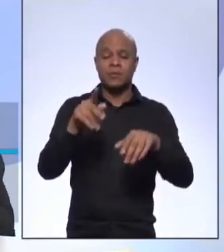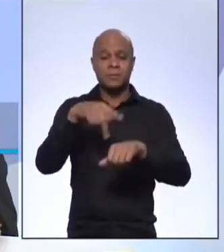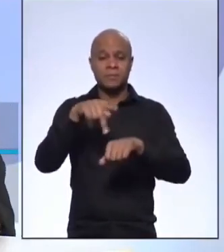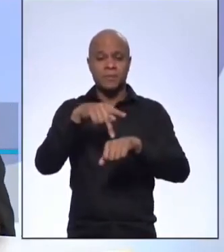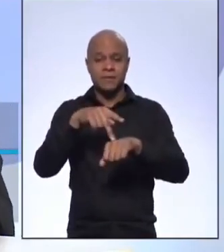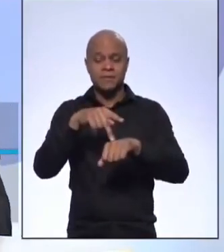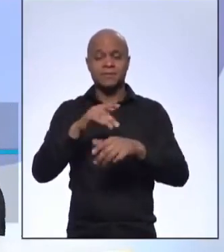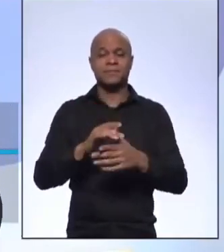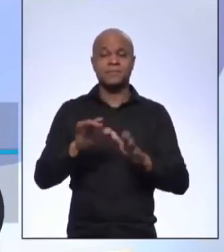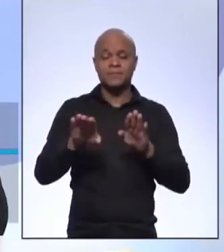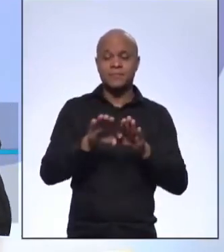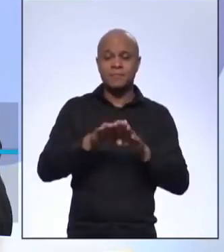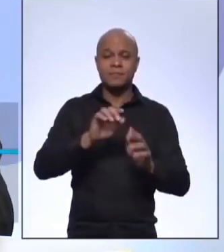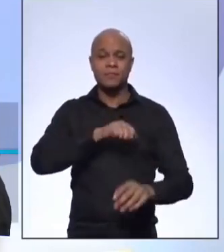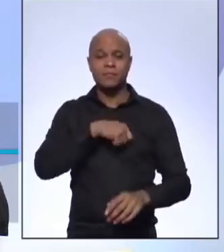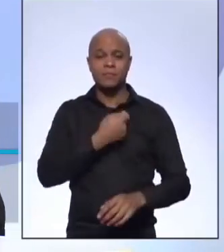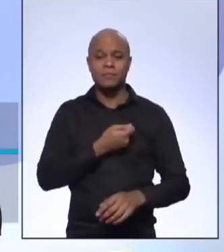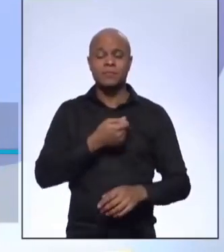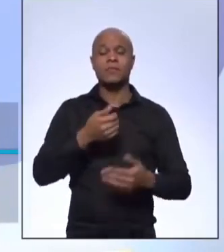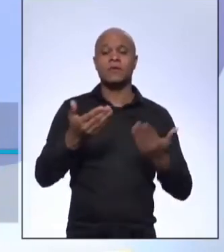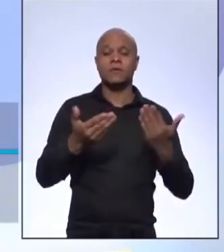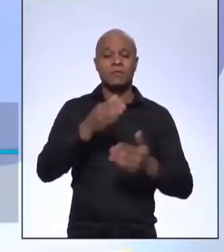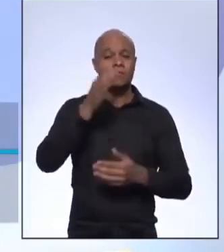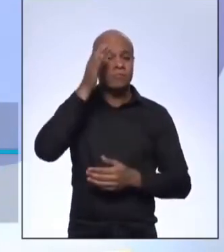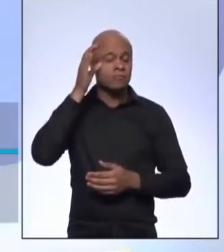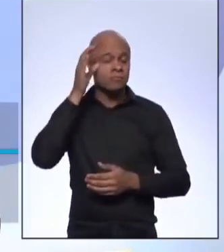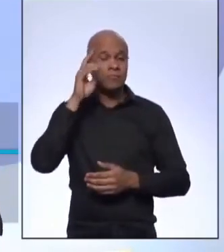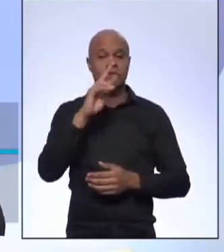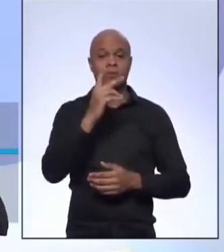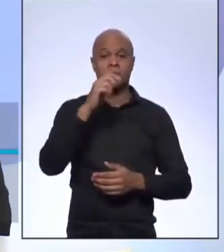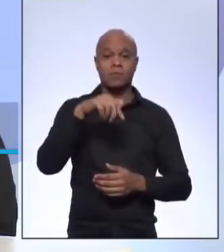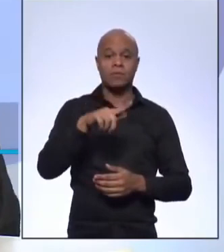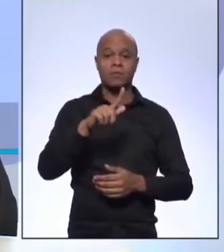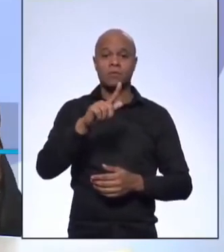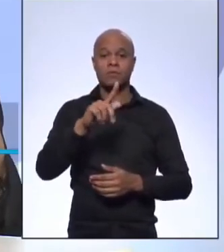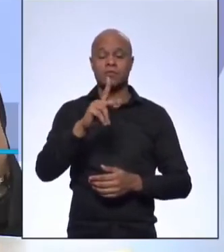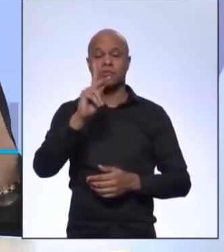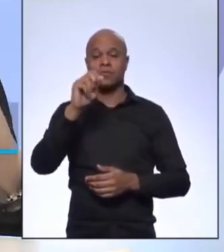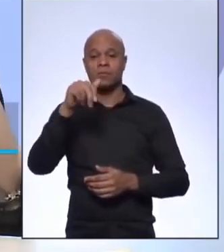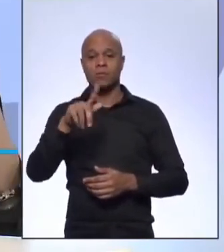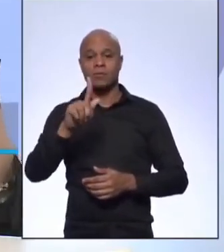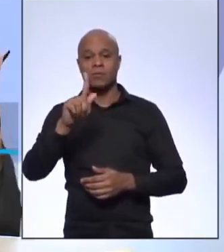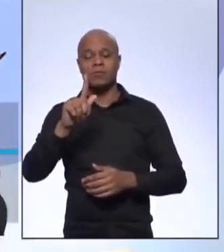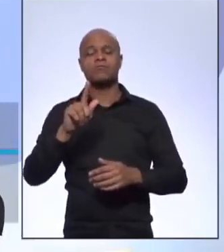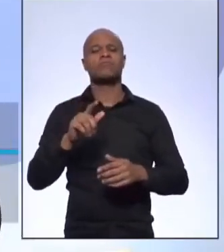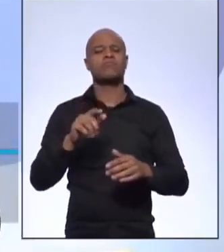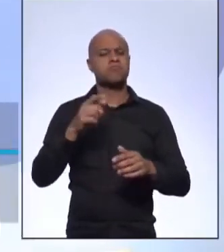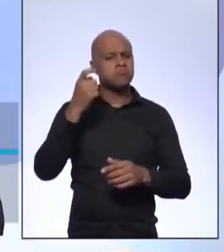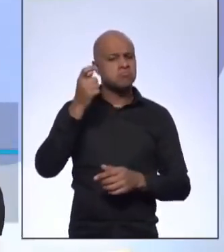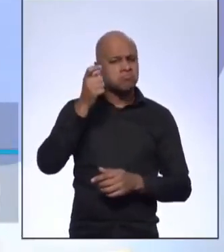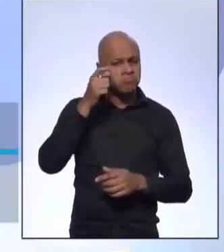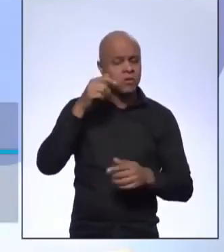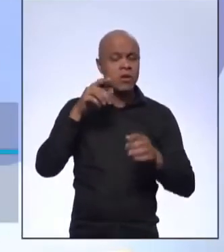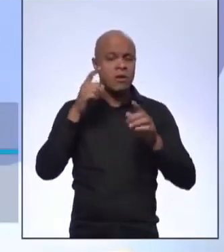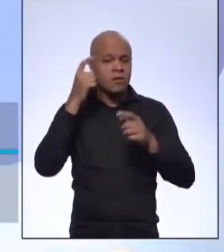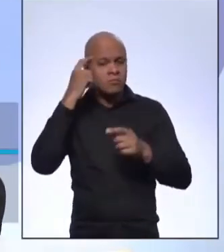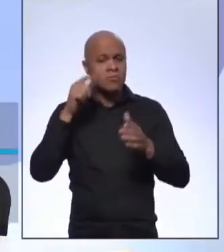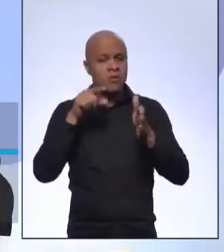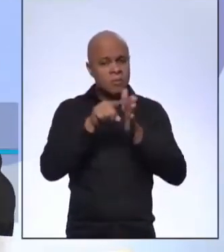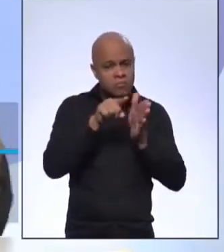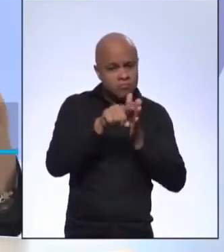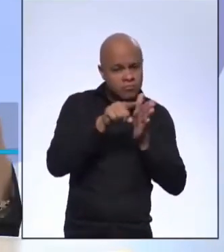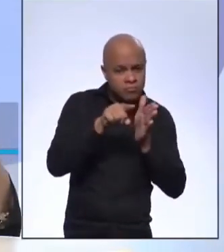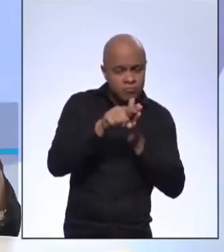ocorre na Espanha, e agora aí China, Hong Kong. Então, o que é interessante? É interessante, aluno, que você pesquise um pouco mais. Nós estamos